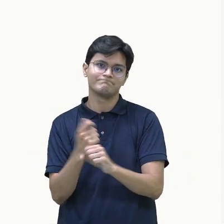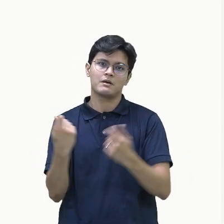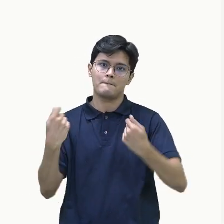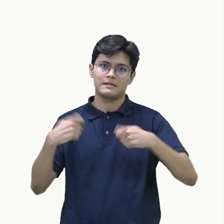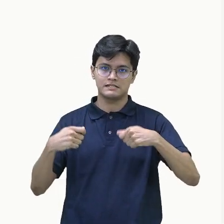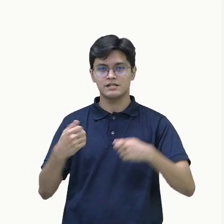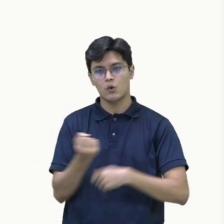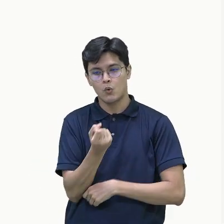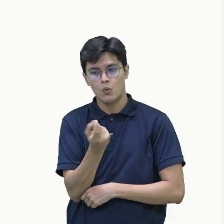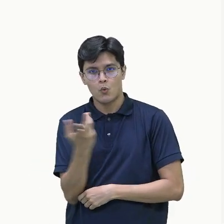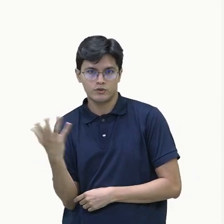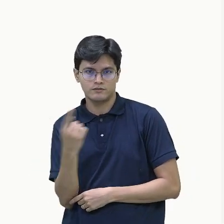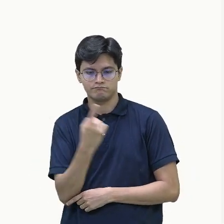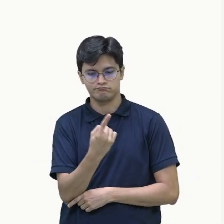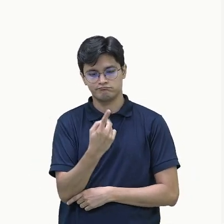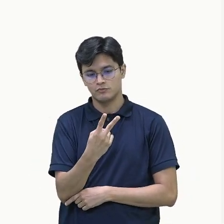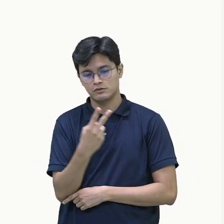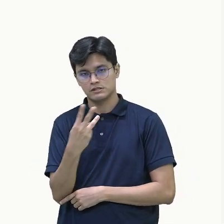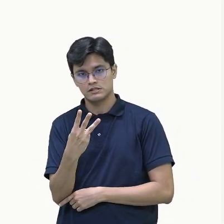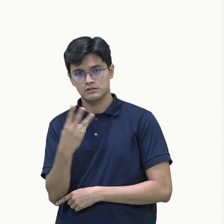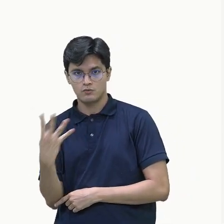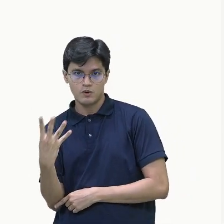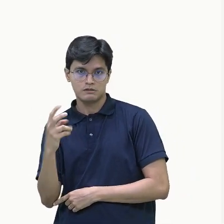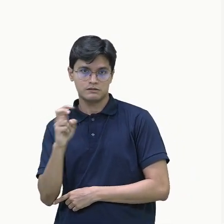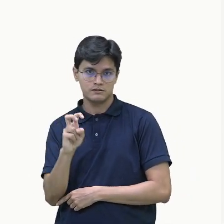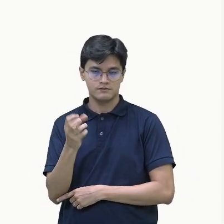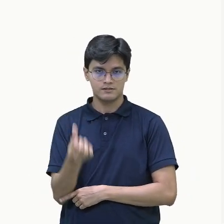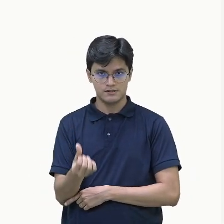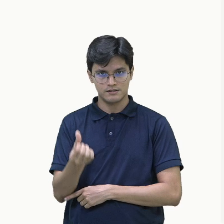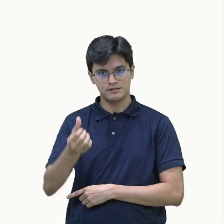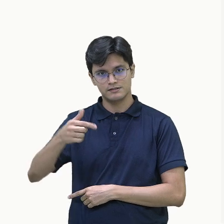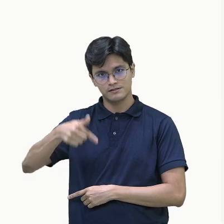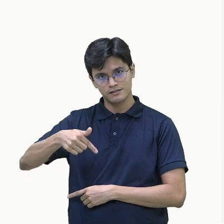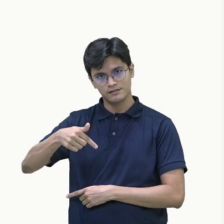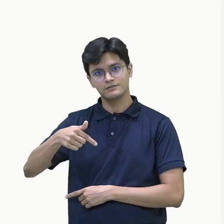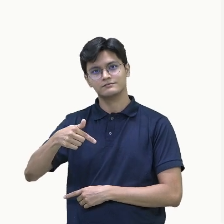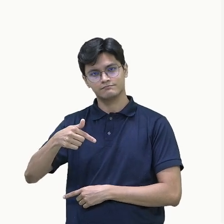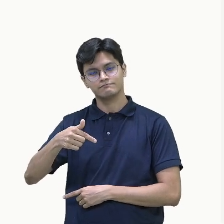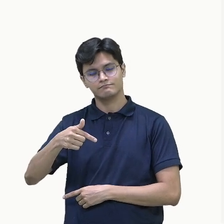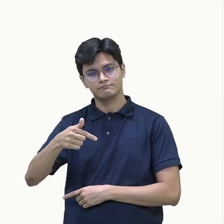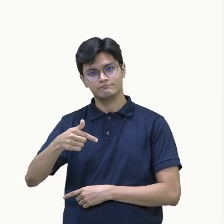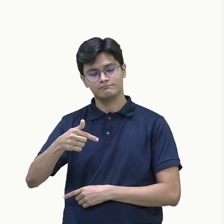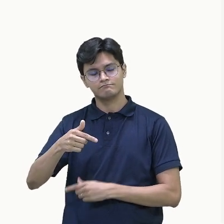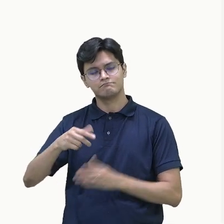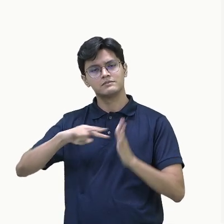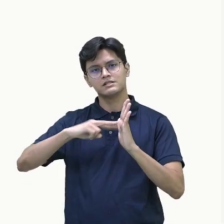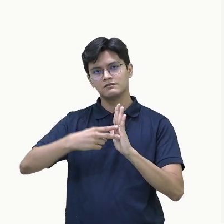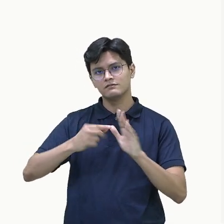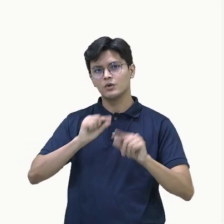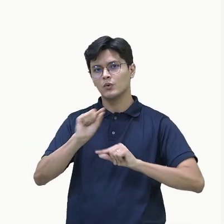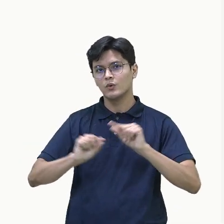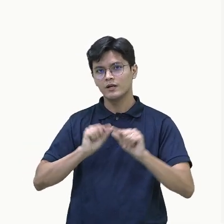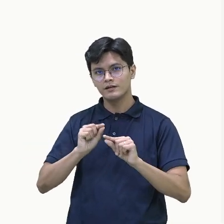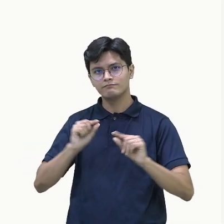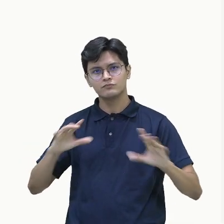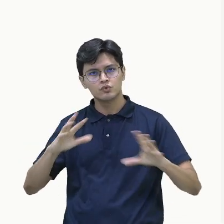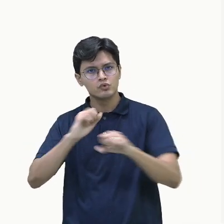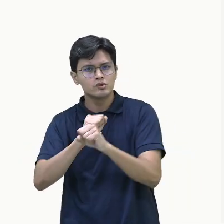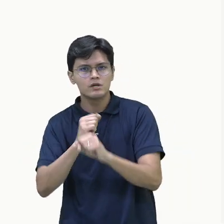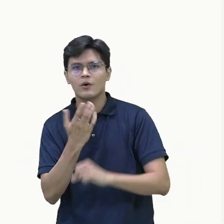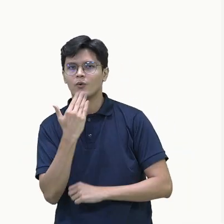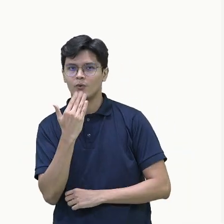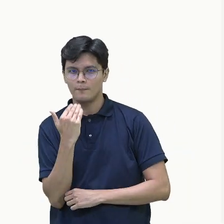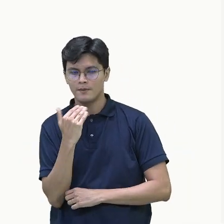né? 1, 2, 3, 4, 5, 6, 7. Ou seja, ao todo eles vão comer